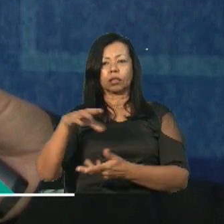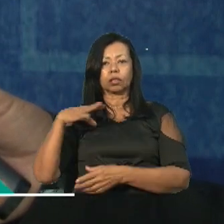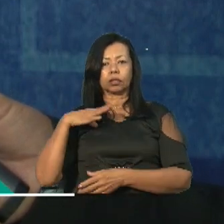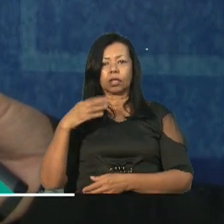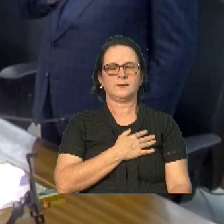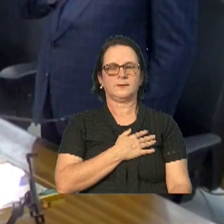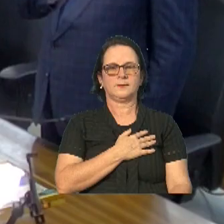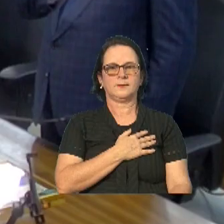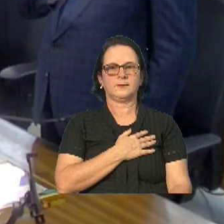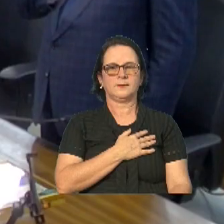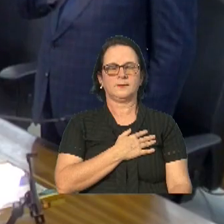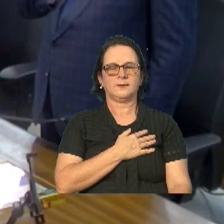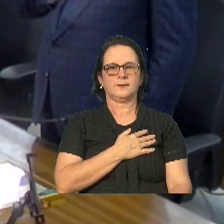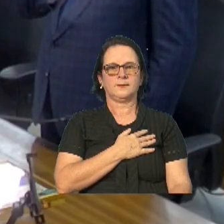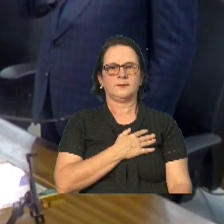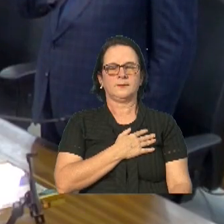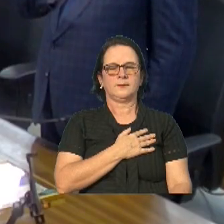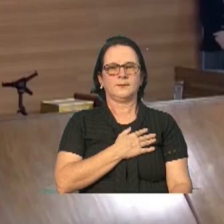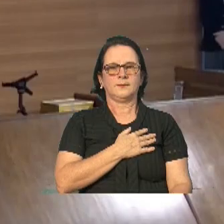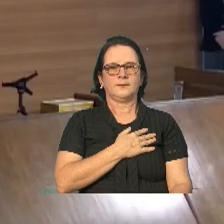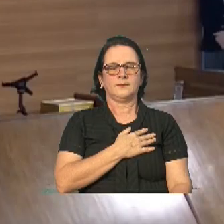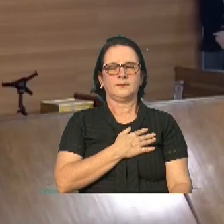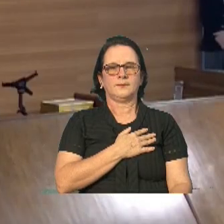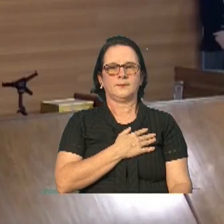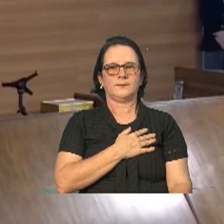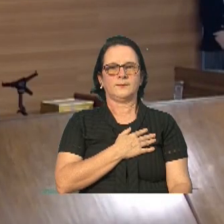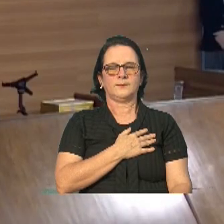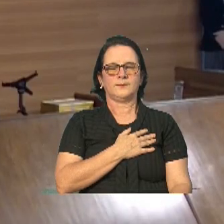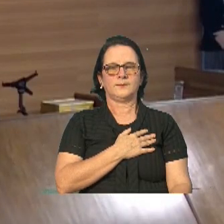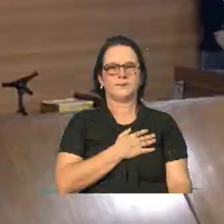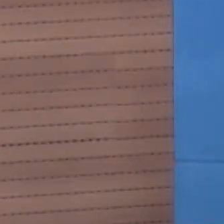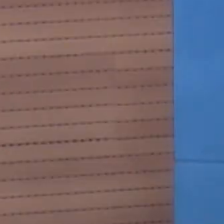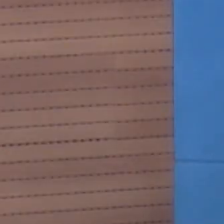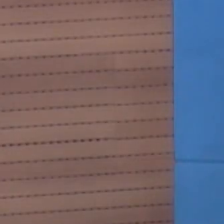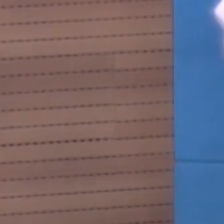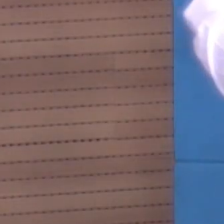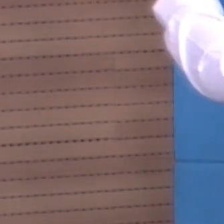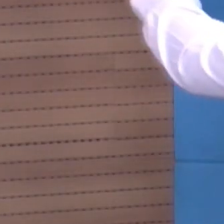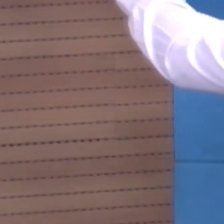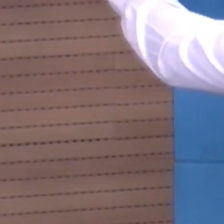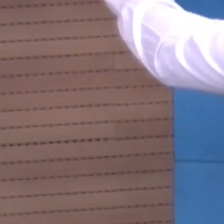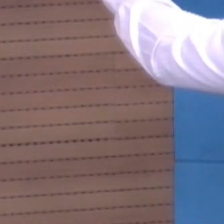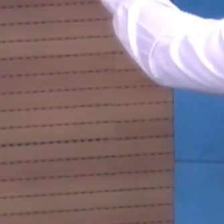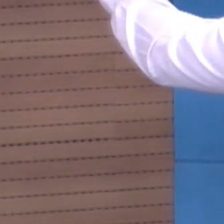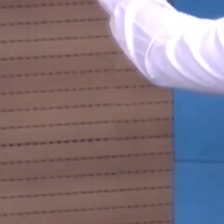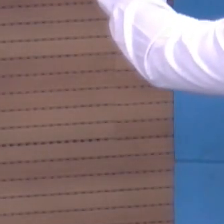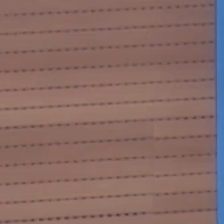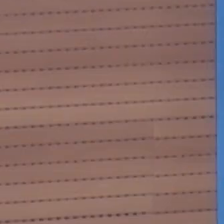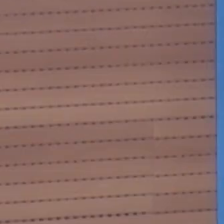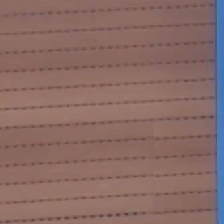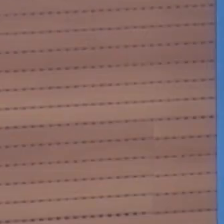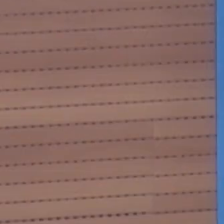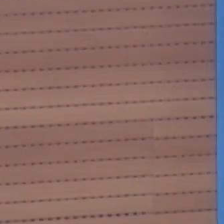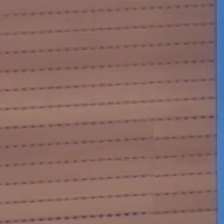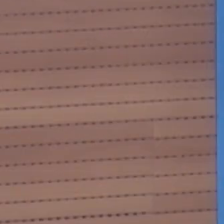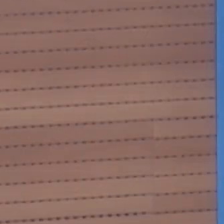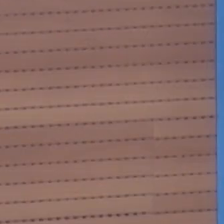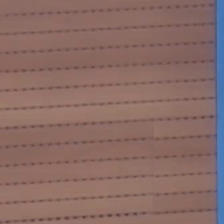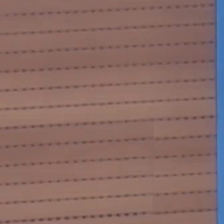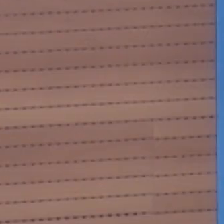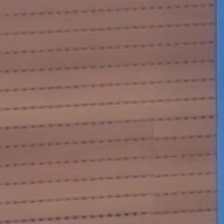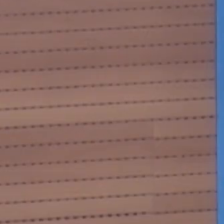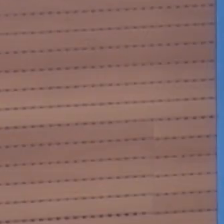cidade de Cubatão. Durante a solenidade, as bancadas dos partidos com representação na Casa de Leis homenagearam